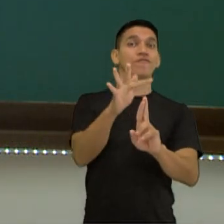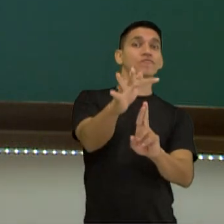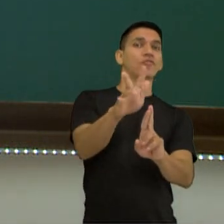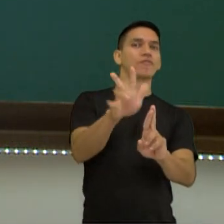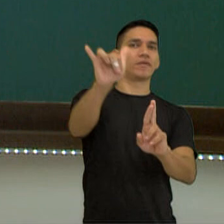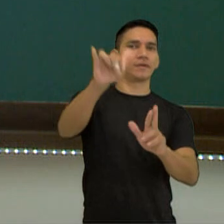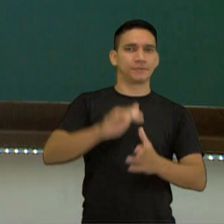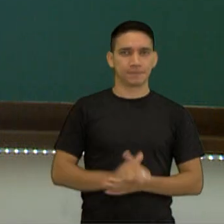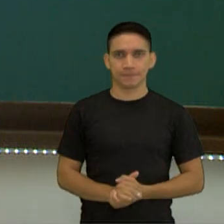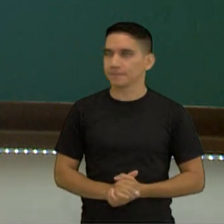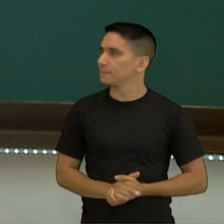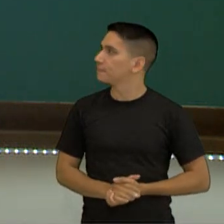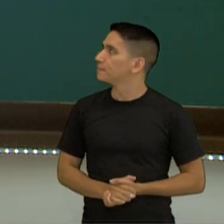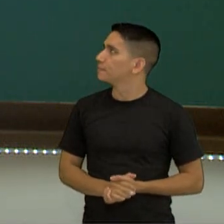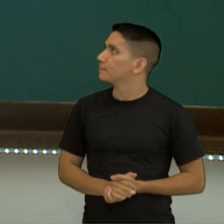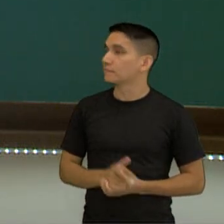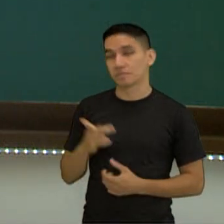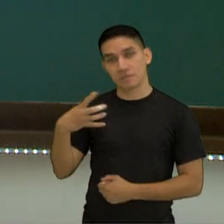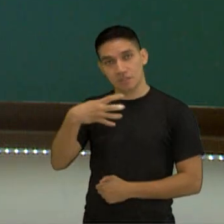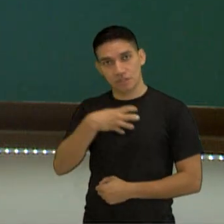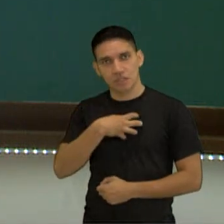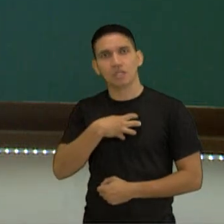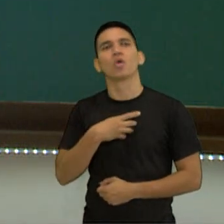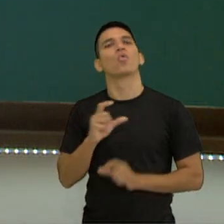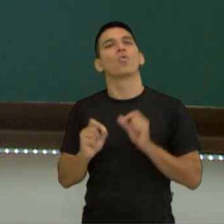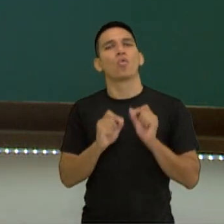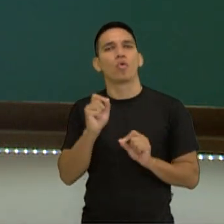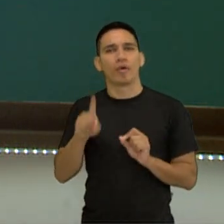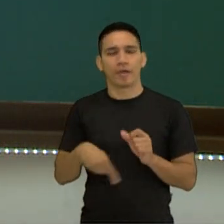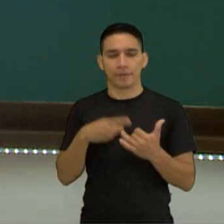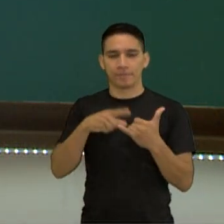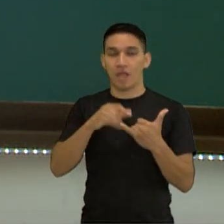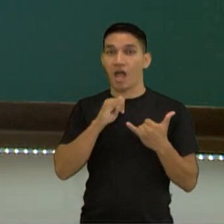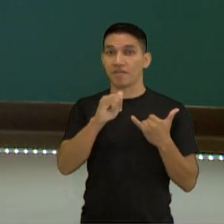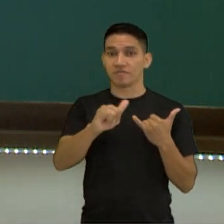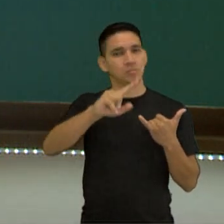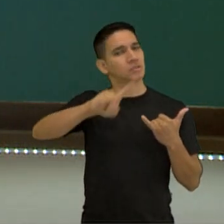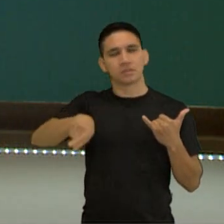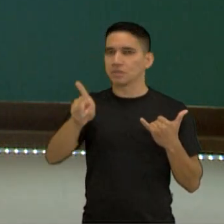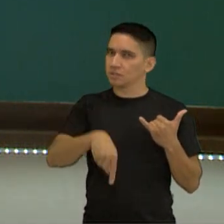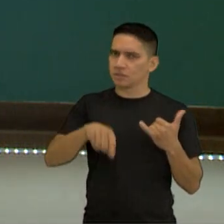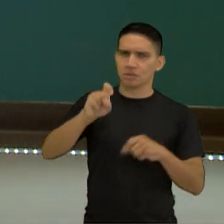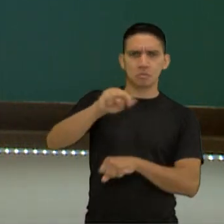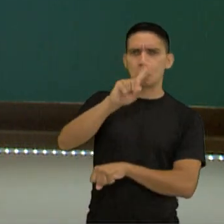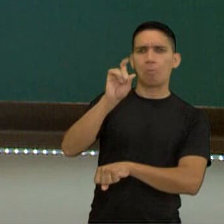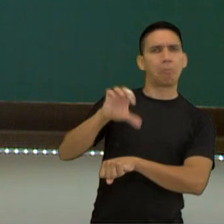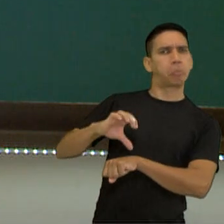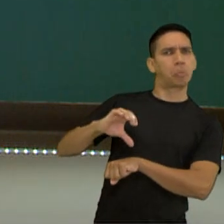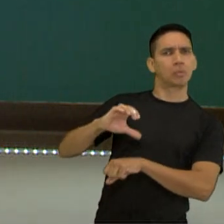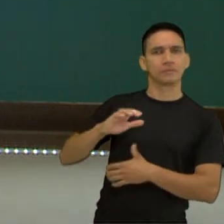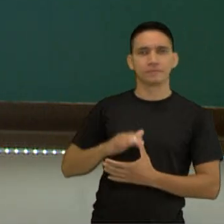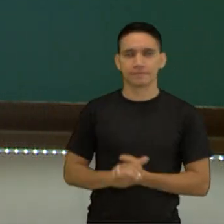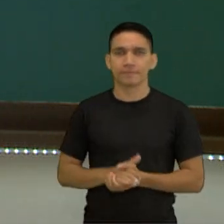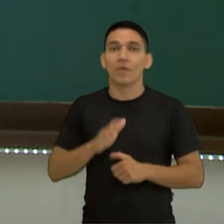futuro. Suas formas são afirmativa, negativa e interrogativa. Nas